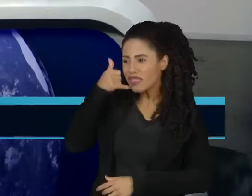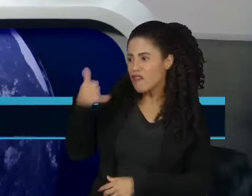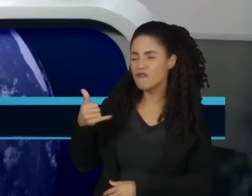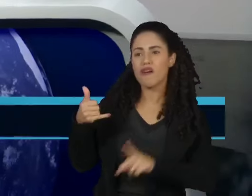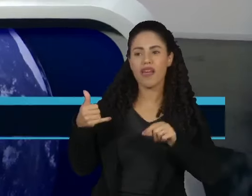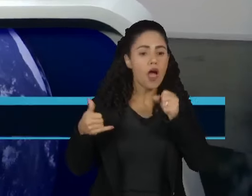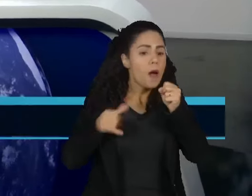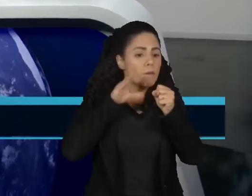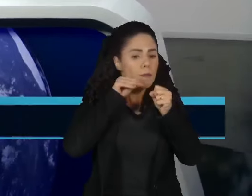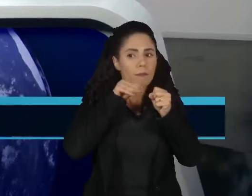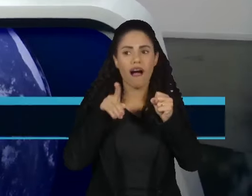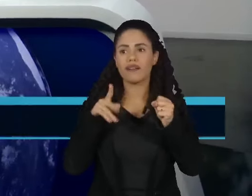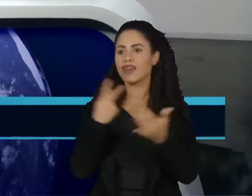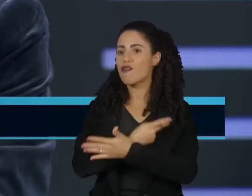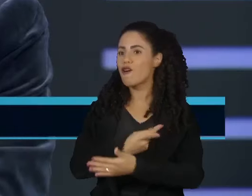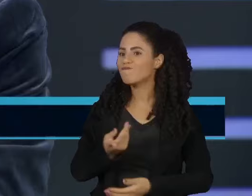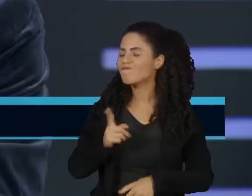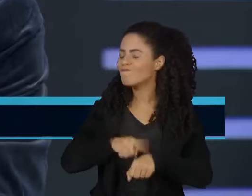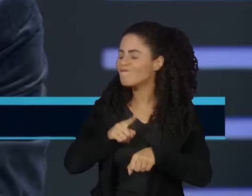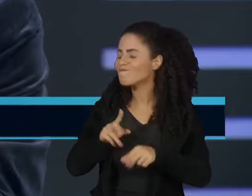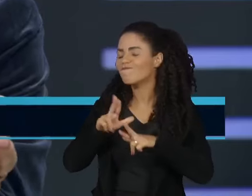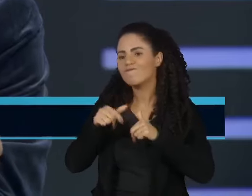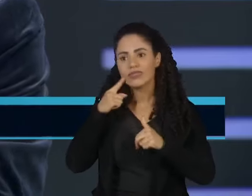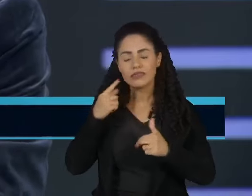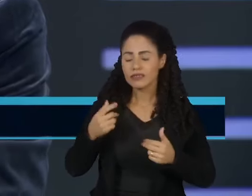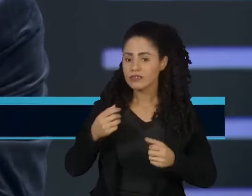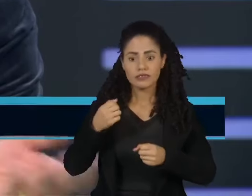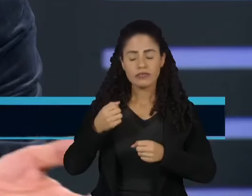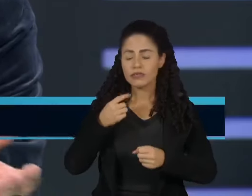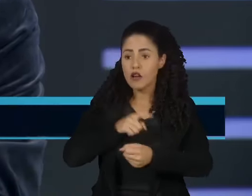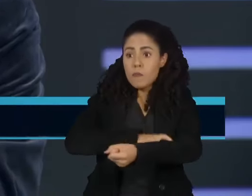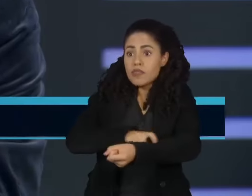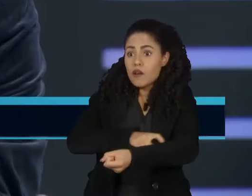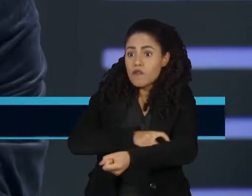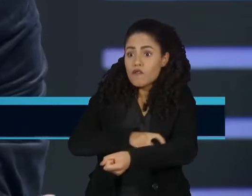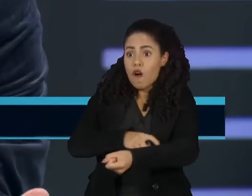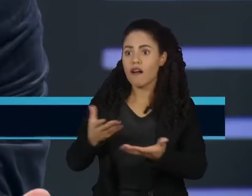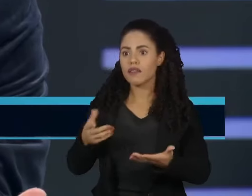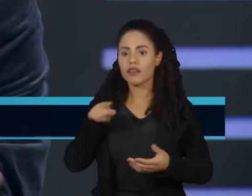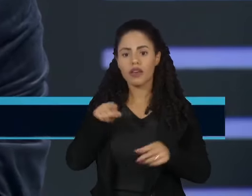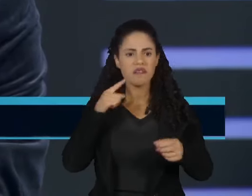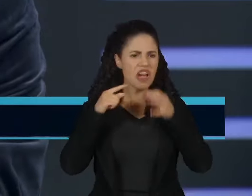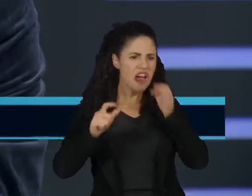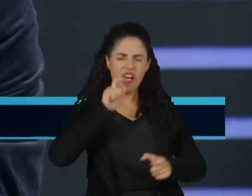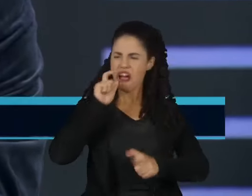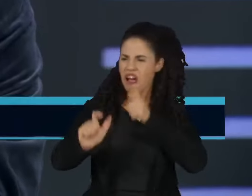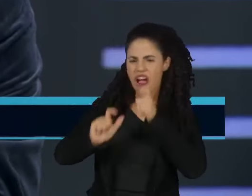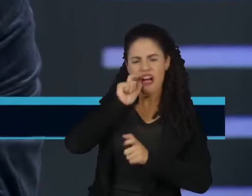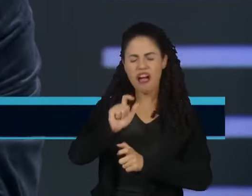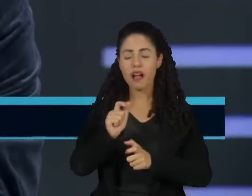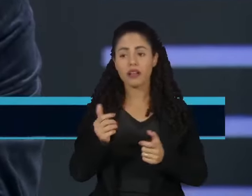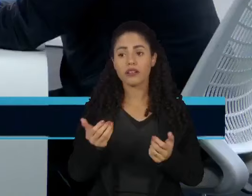toda, acho que todo mundo tem razão, tá certo? Porque um fala mal do outro, ponto de defeito para o outro, todo mundo tem razão. Não há